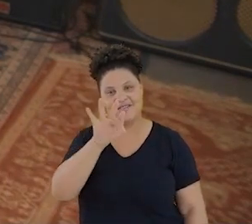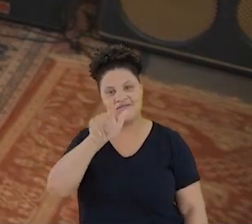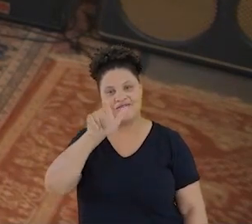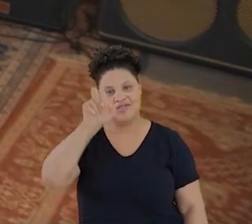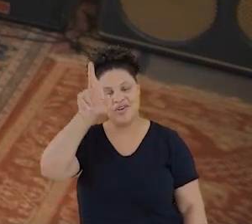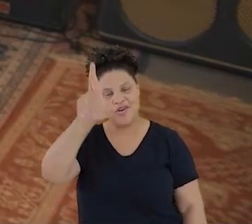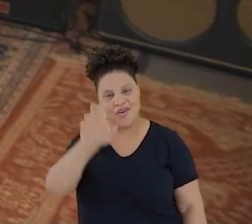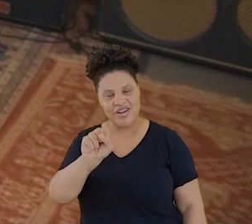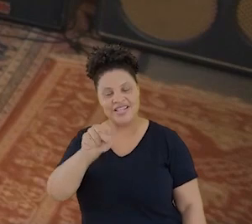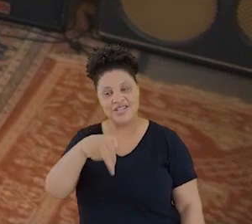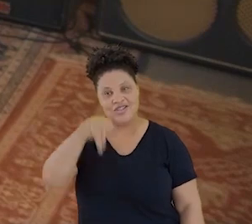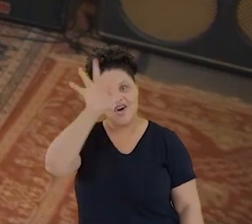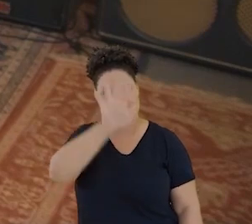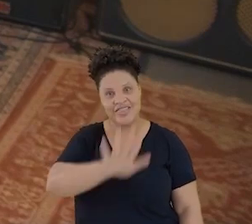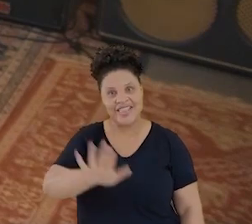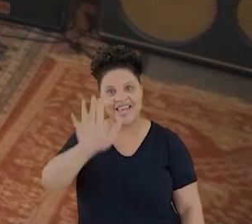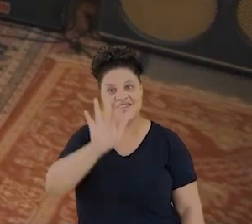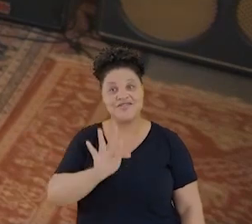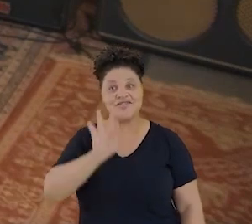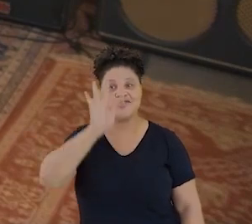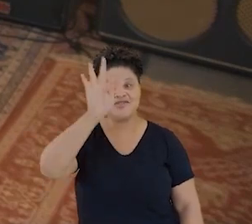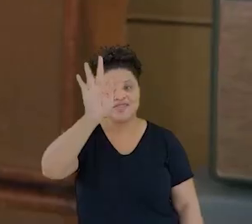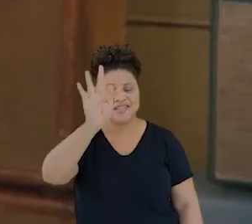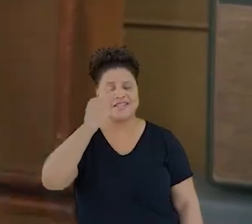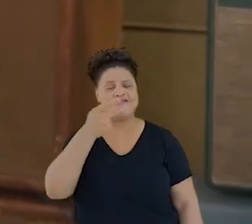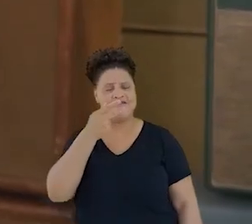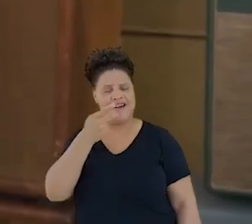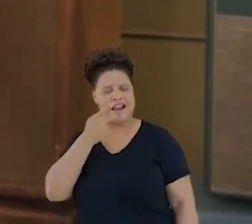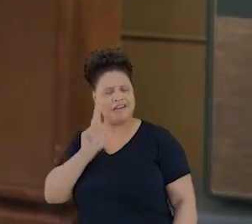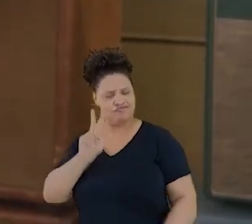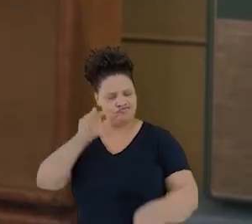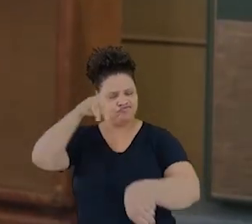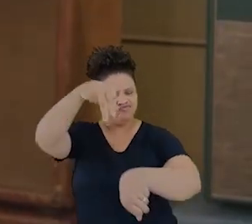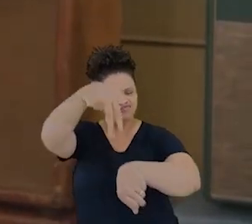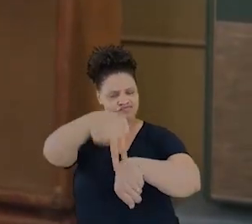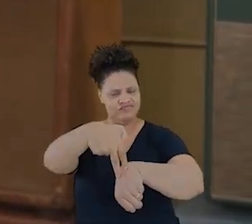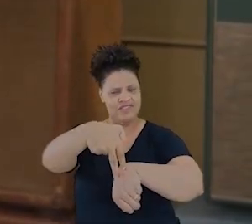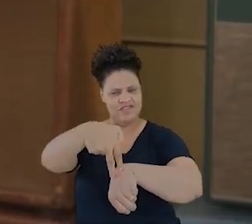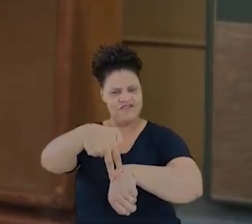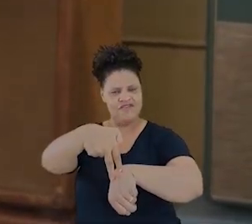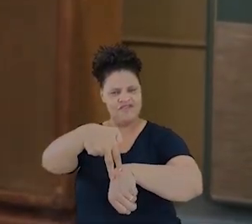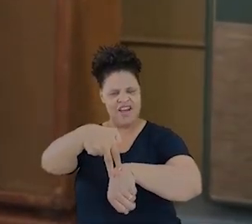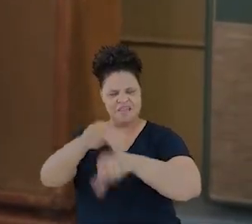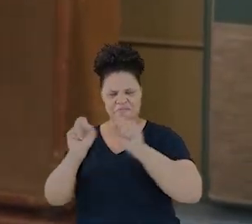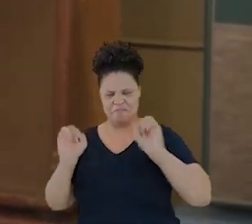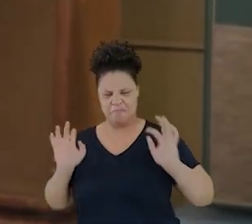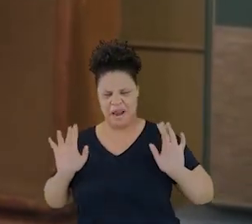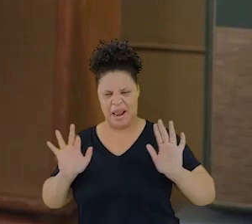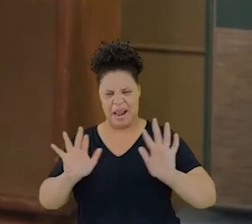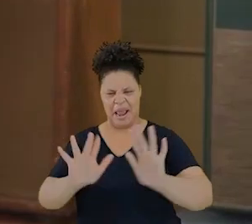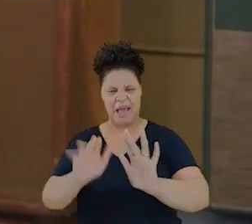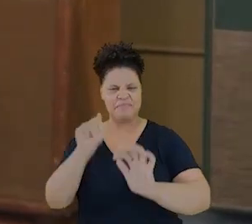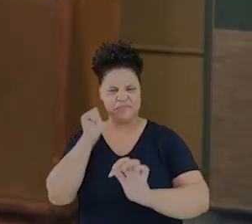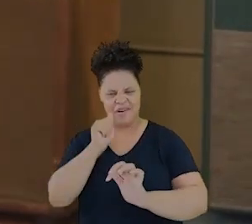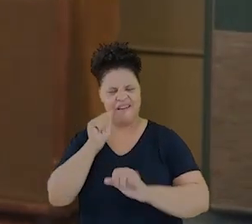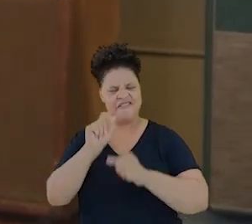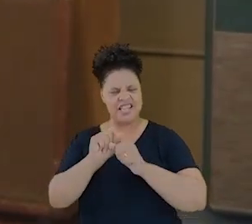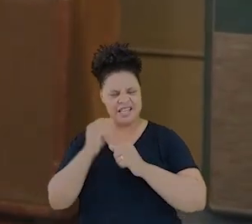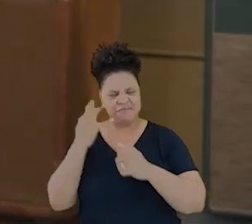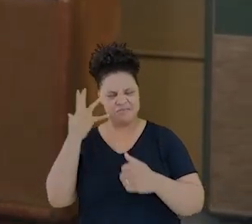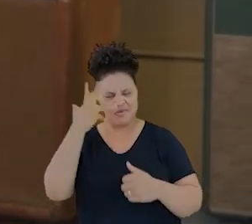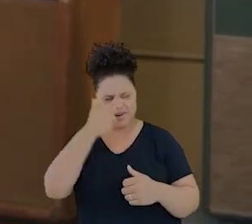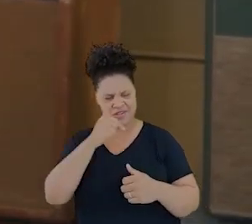Diretamente da Paraíba, para dizer que nós, mulheres, vamos ocupar tudo e vamos fazer bonito, porque a gente merece.